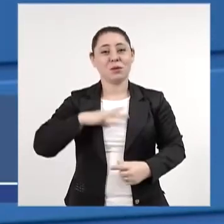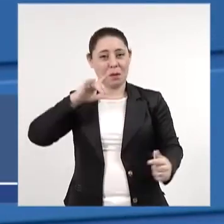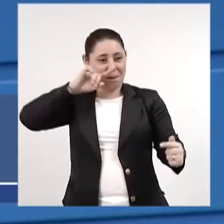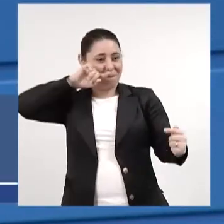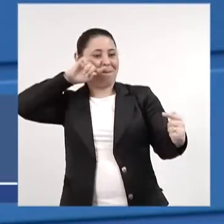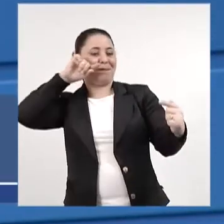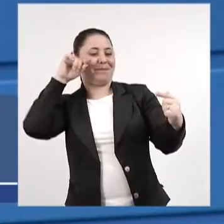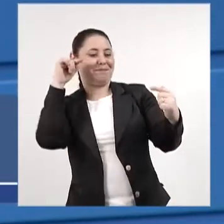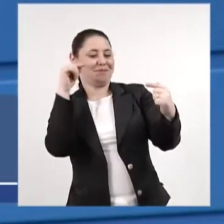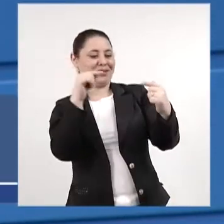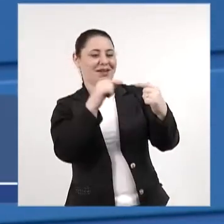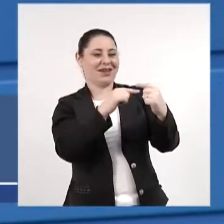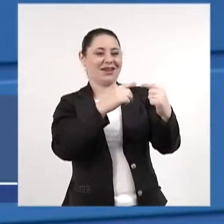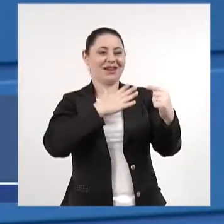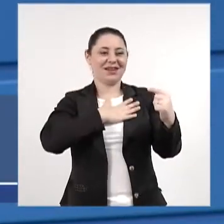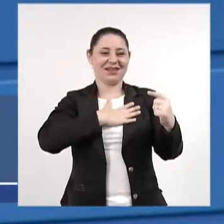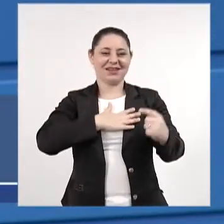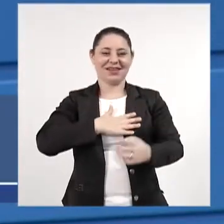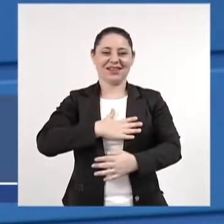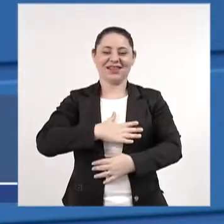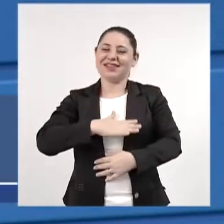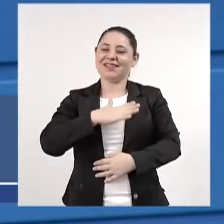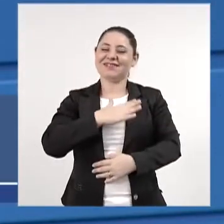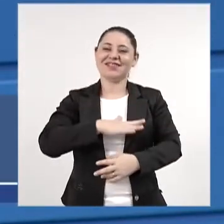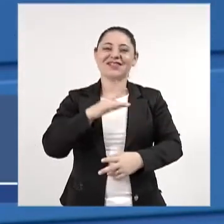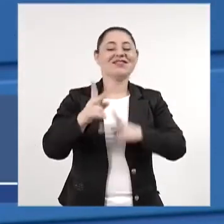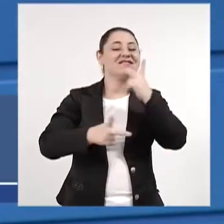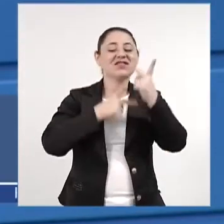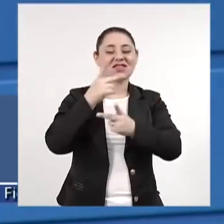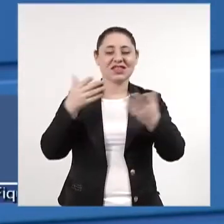acalmar Vossa Excelência por aquilo que eu vou dizer aqui.